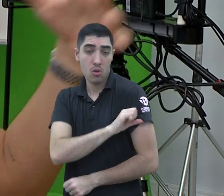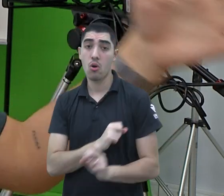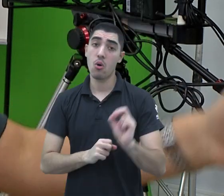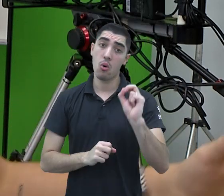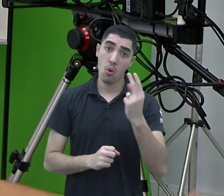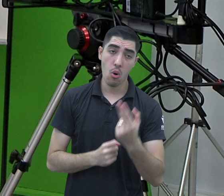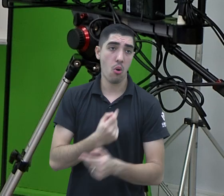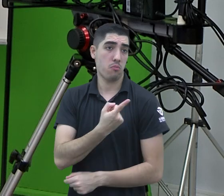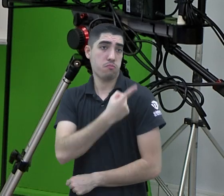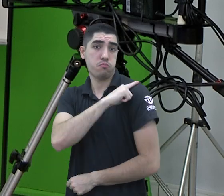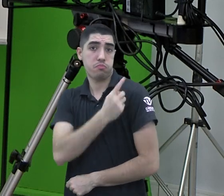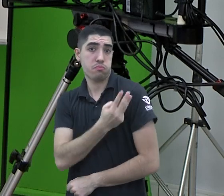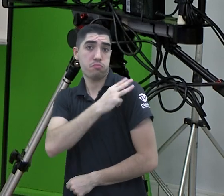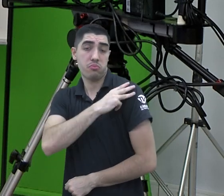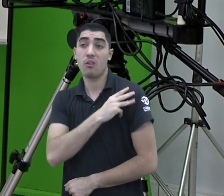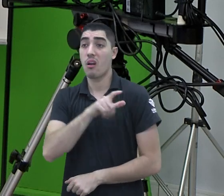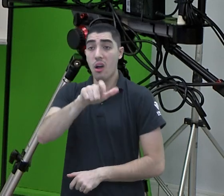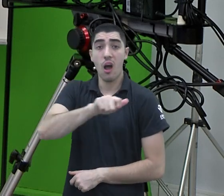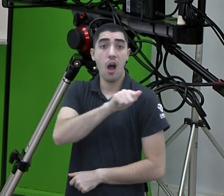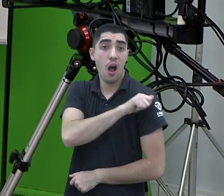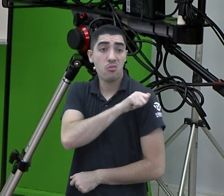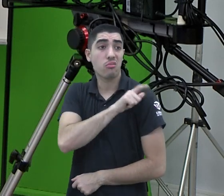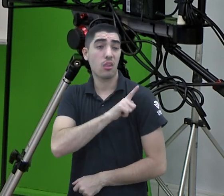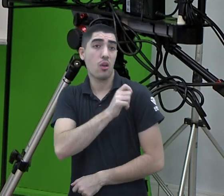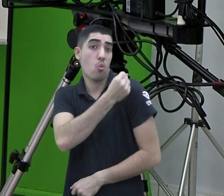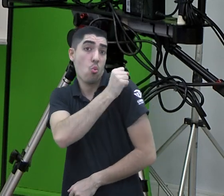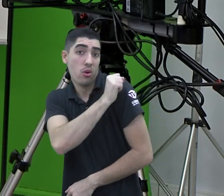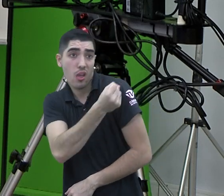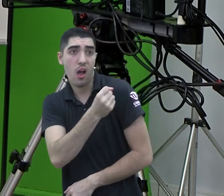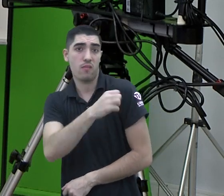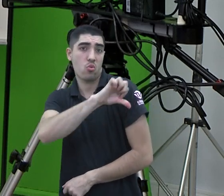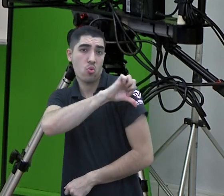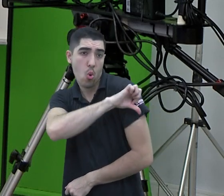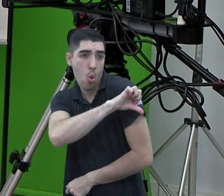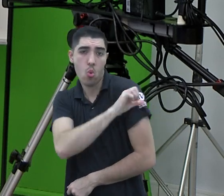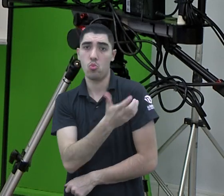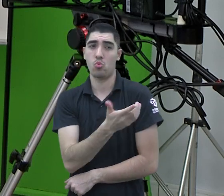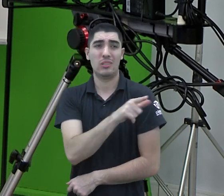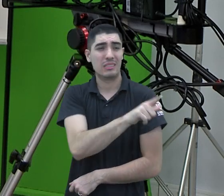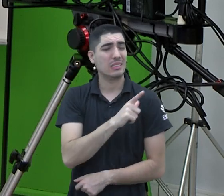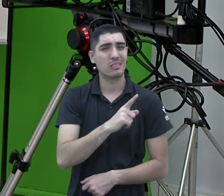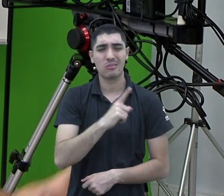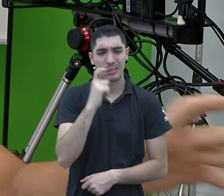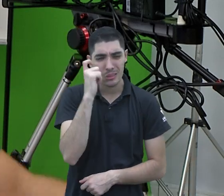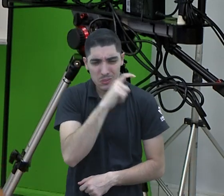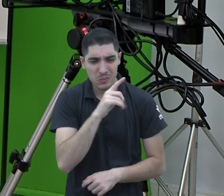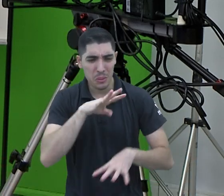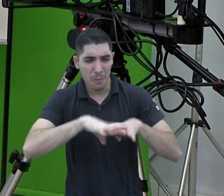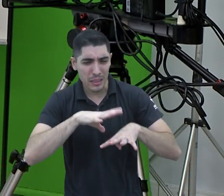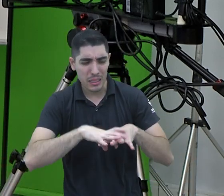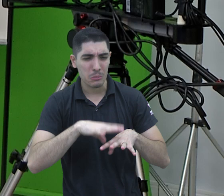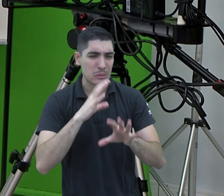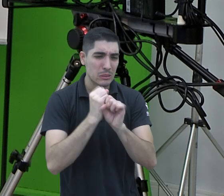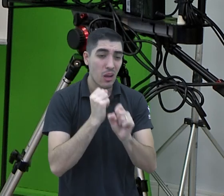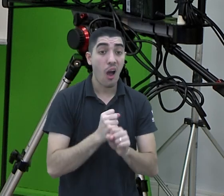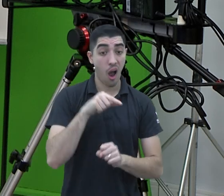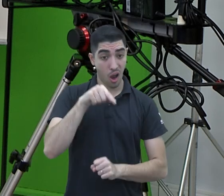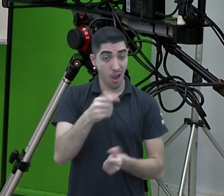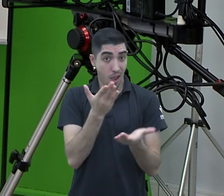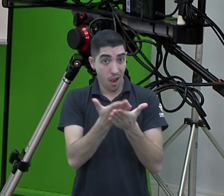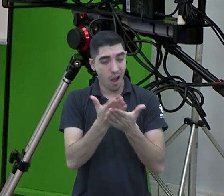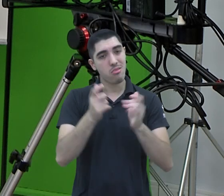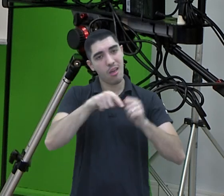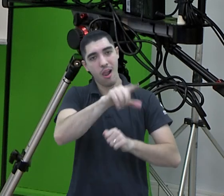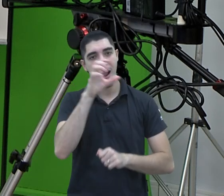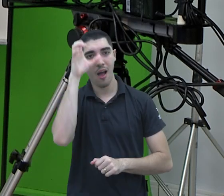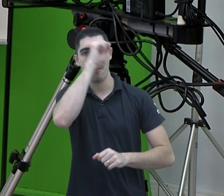médio, o pessoal que está prestando vestibular, quanto um aluno que está ali, por exemplo, no seu 8º, 9º ano e tem alguma dificuldade em algum assunto básico de matemática, por exemplo, ele consegue